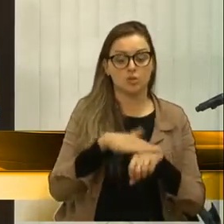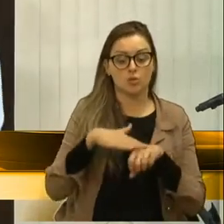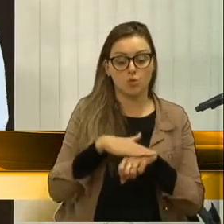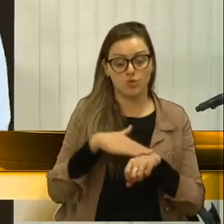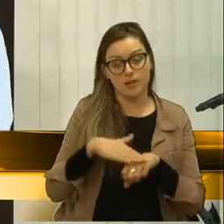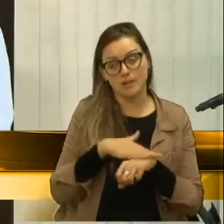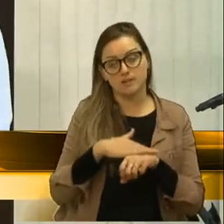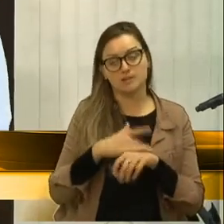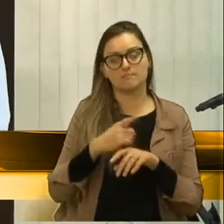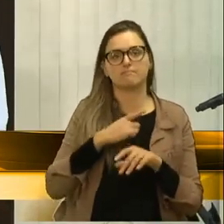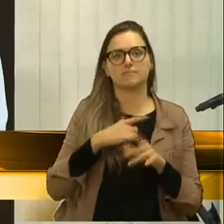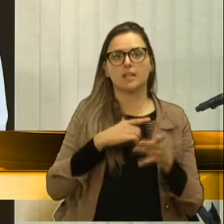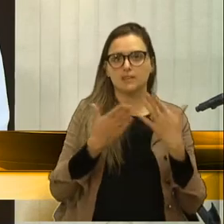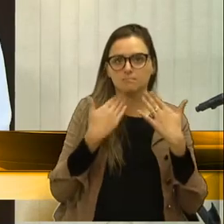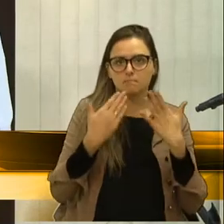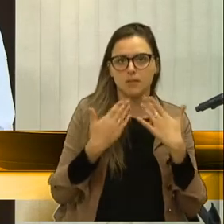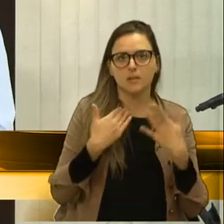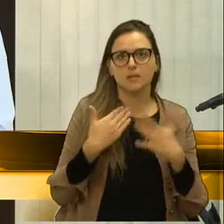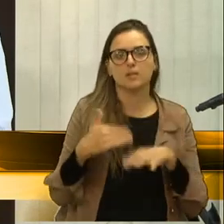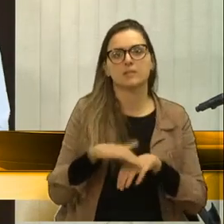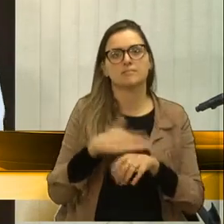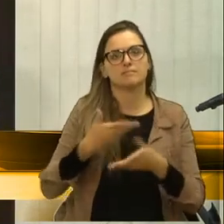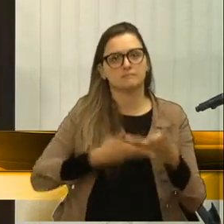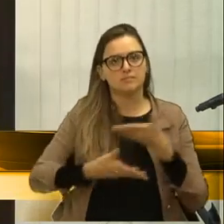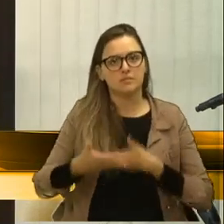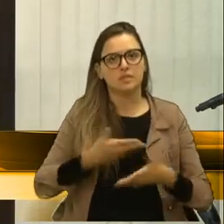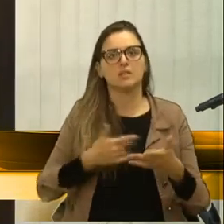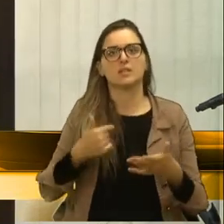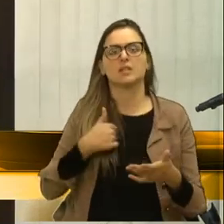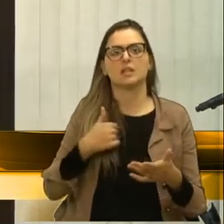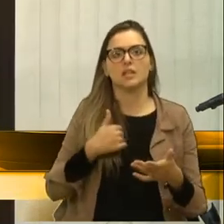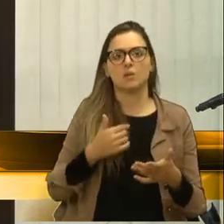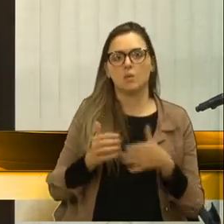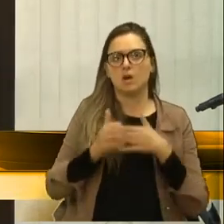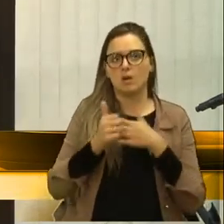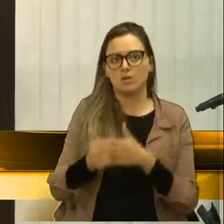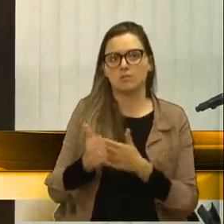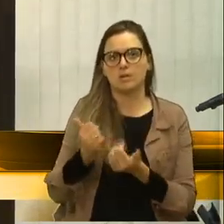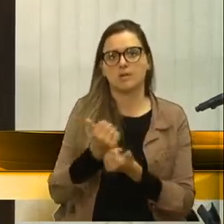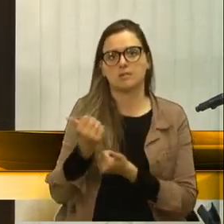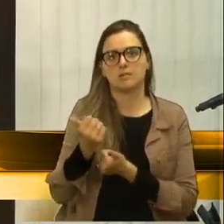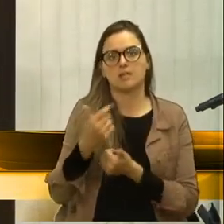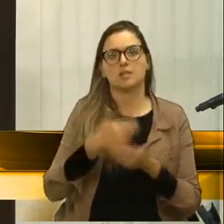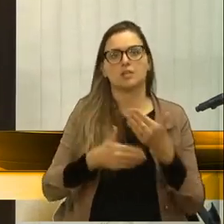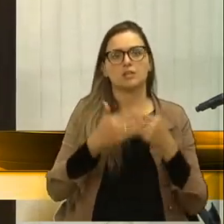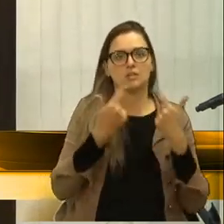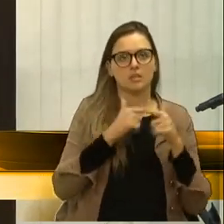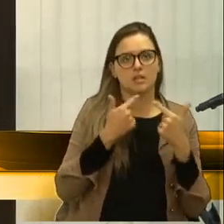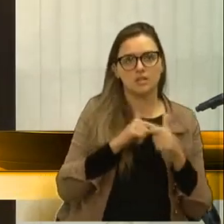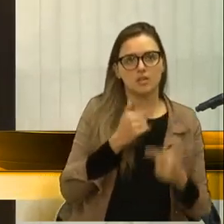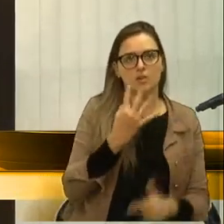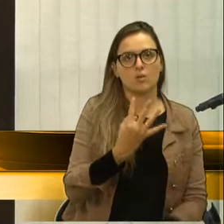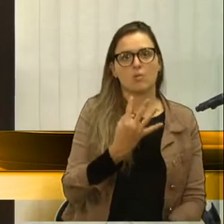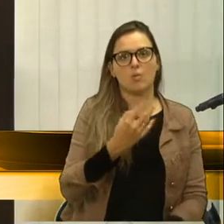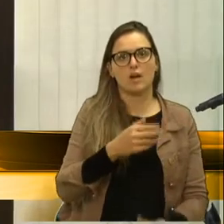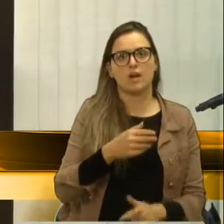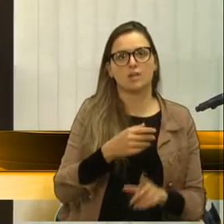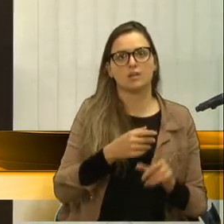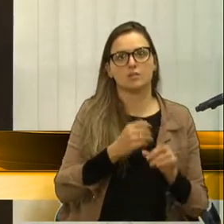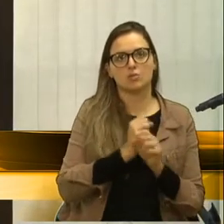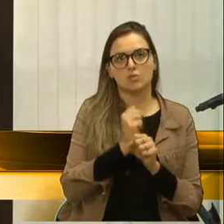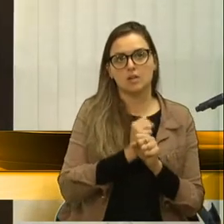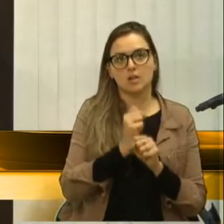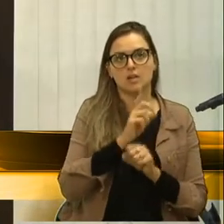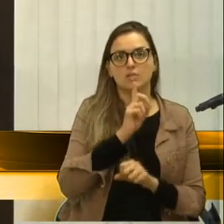de forma exaustiva. Eu acompanhei, eu estou na mesa diretora, o pessoal estava até tirando sarro, Roberto ficou 4 anos na mesa diretora.